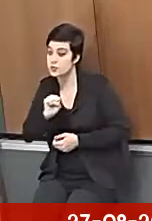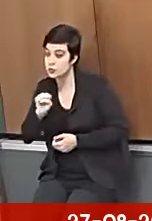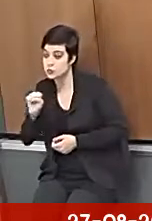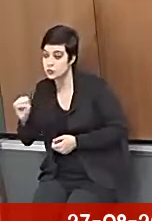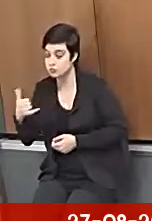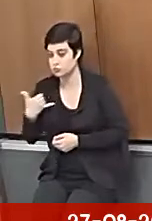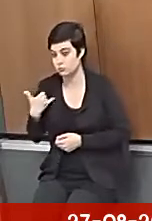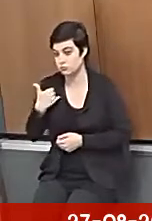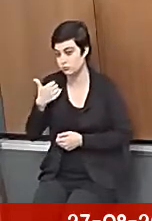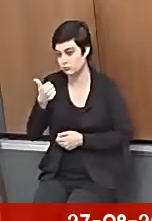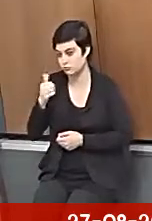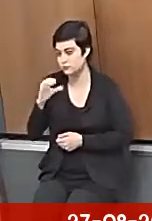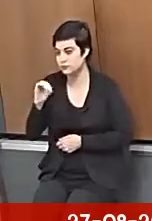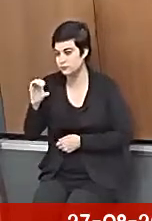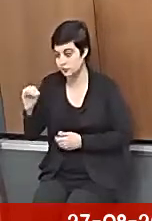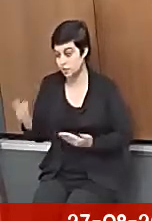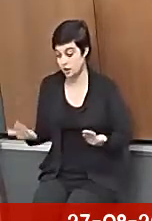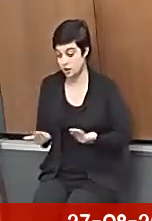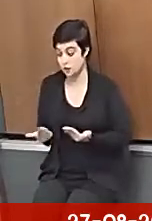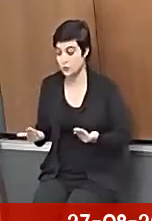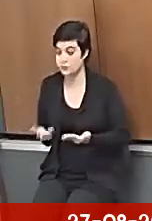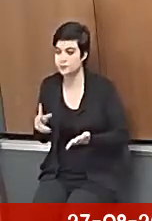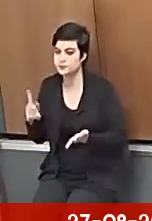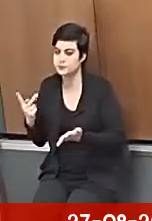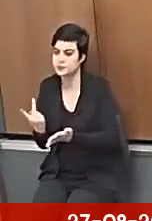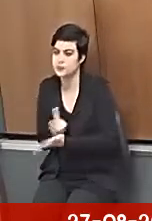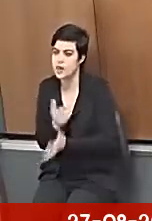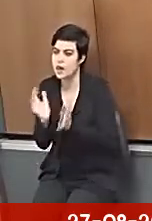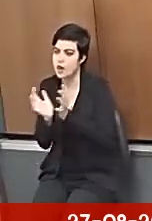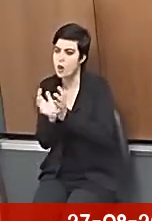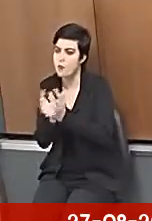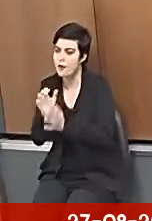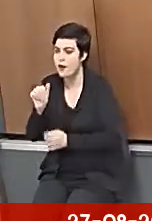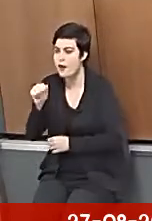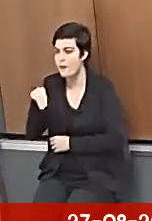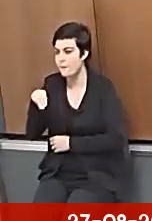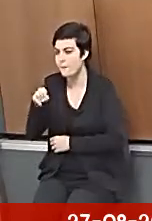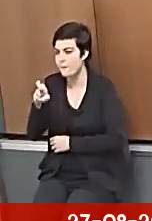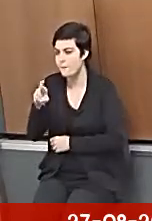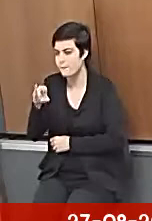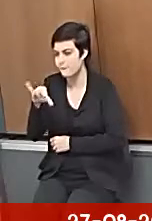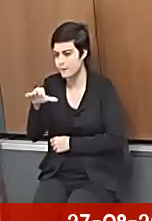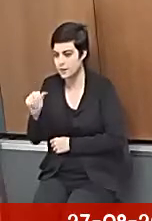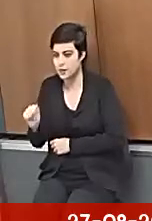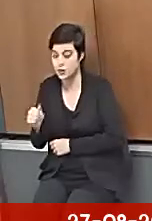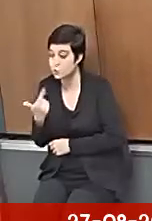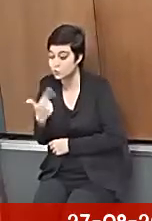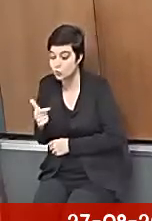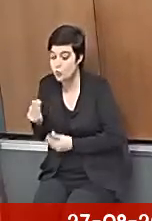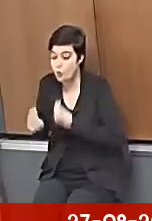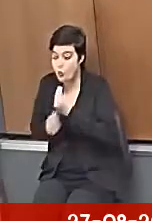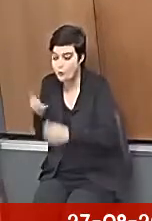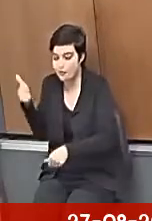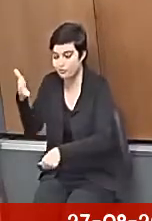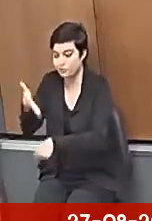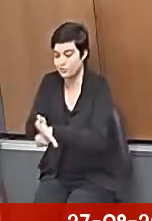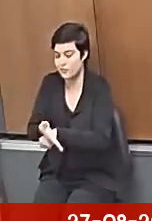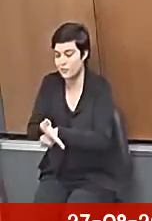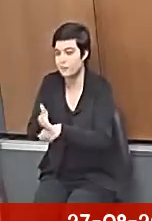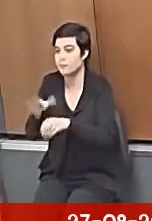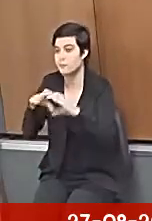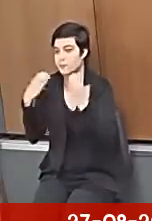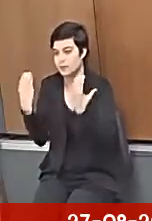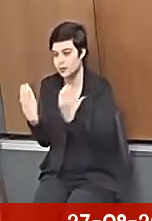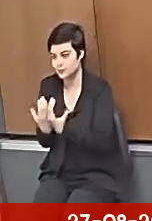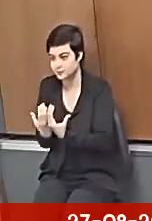na acho que foi na copa américa se eu não me engano meu cunhado não tinha como levar até o mineral ela estiver para bem abaixo